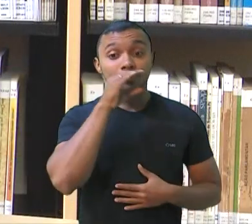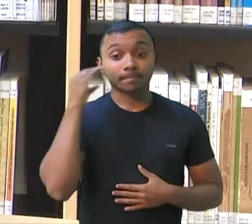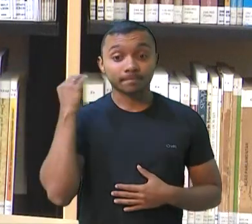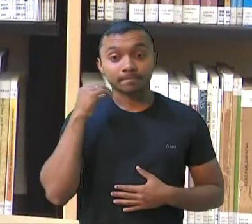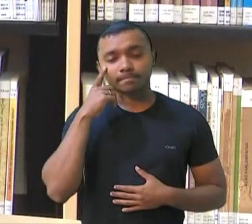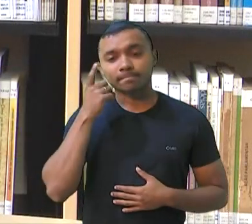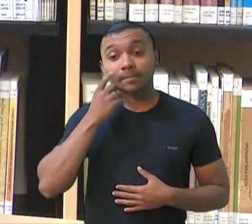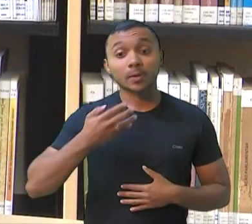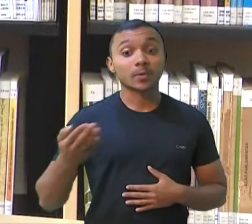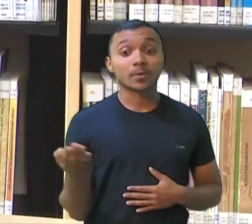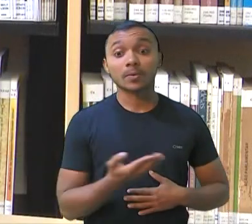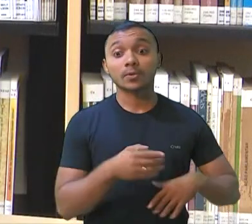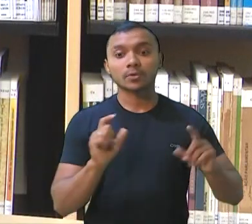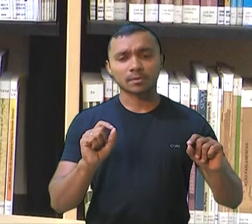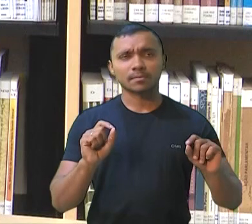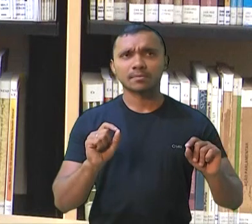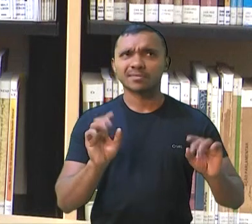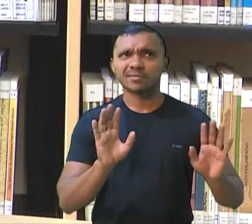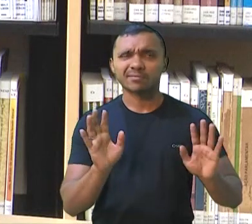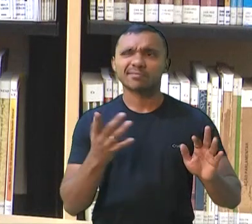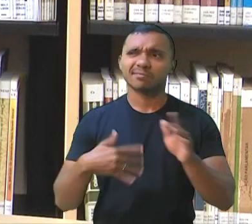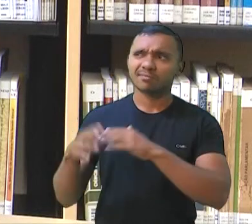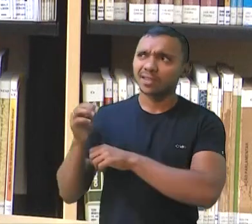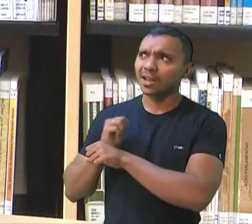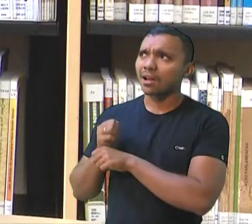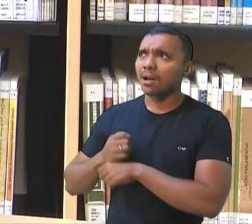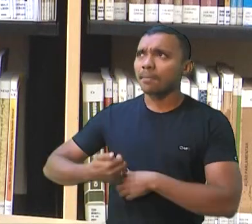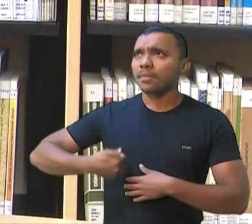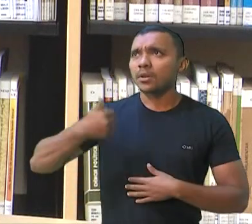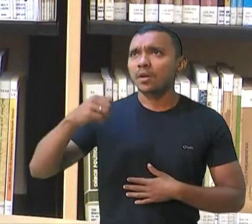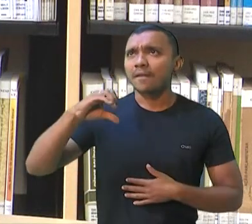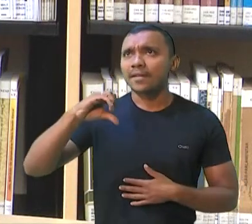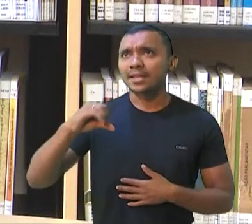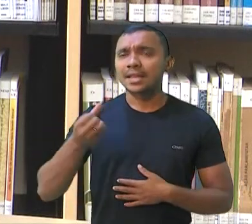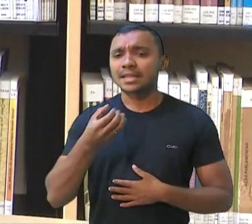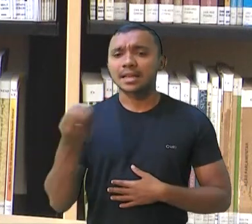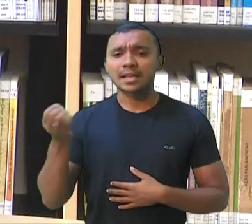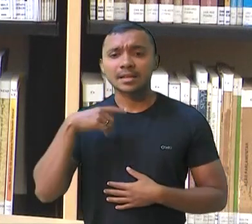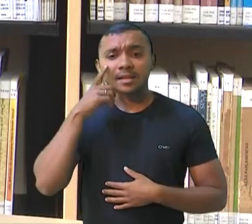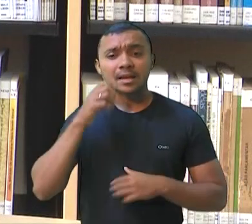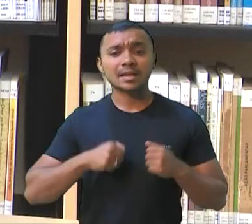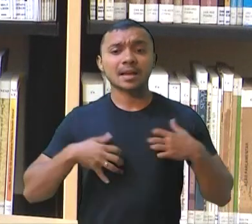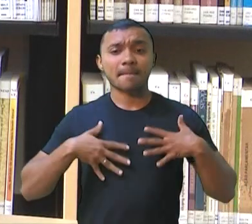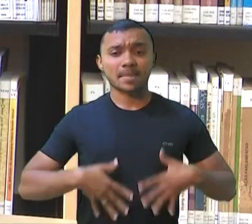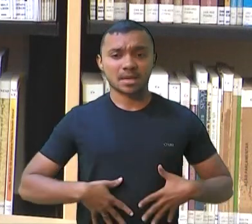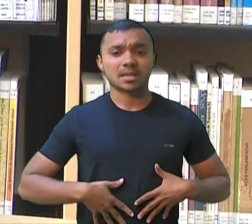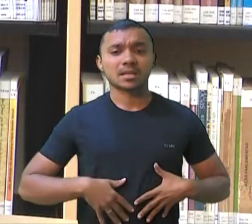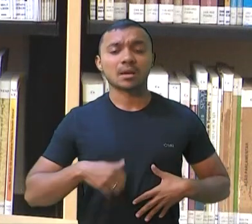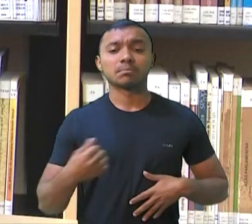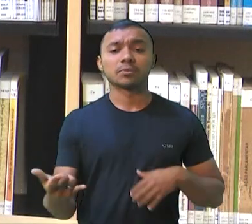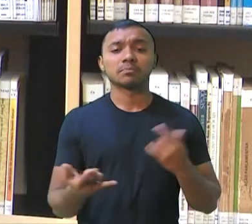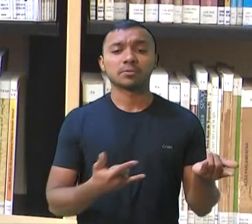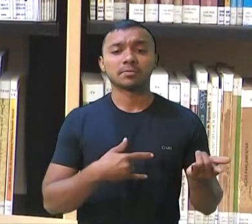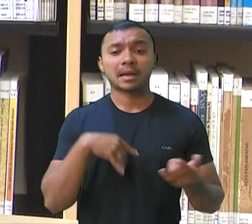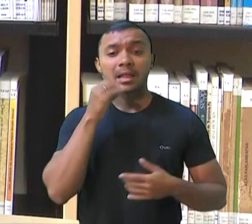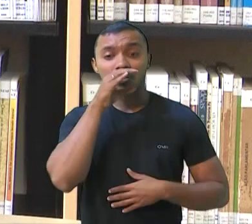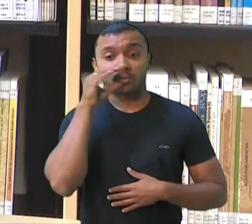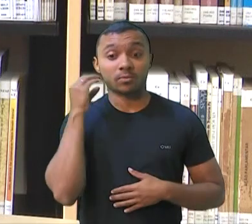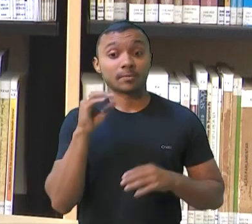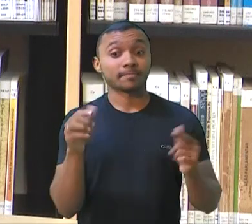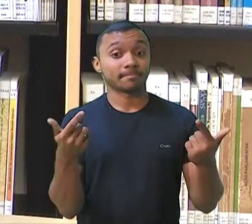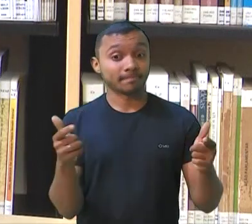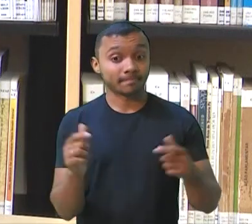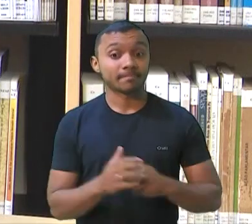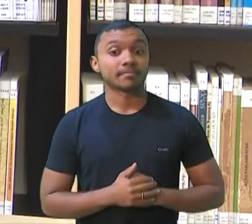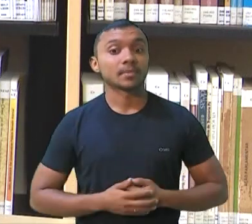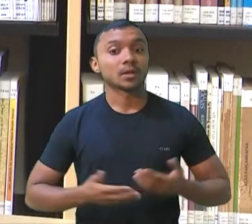hoje em dia, nos anos 80 e 90, era muito difícil você encontrar uma camisa do Homem-Aranha para adulto. Você encontrava para criança. Hoje em dia,